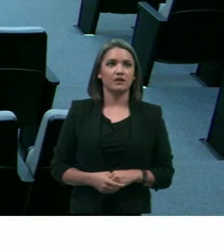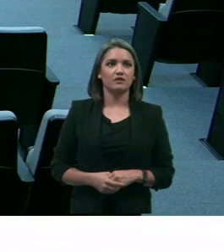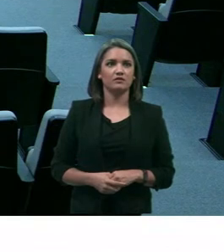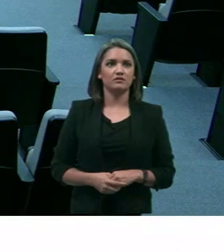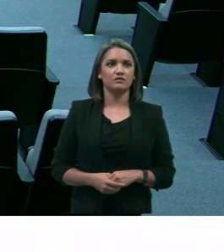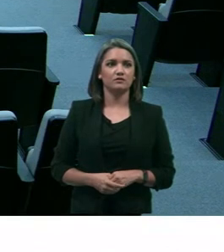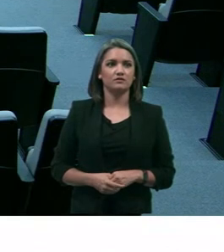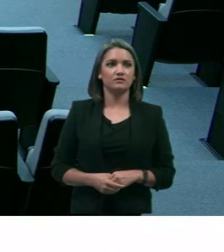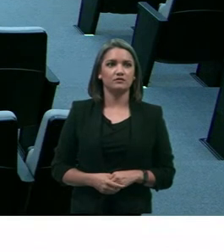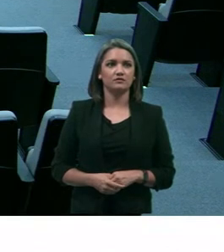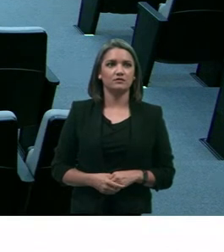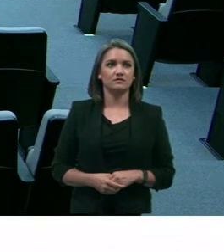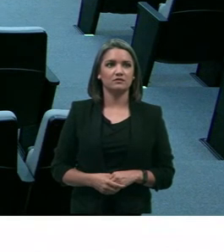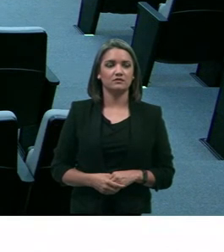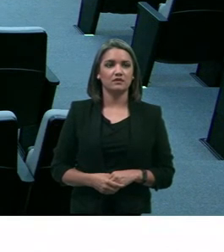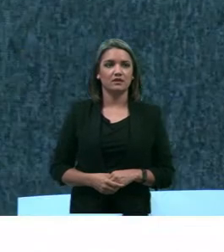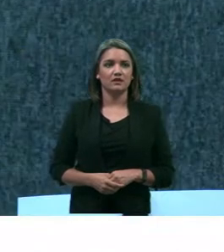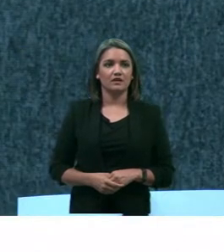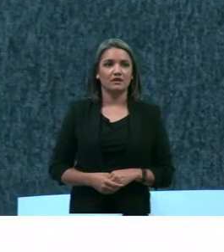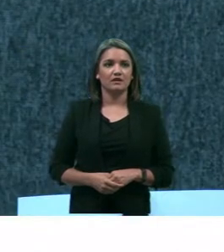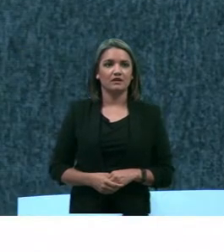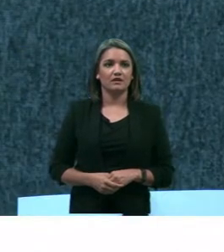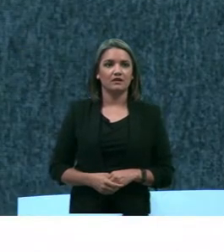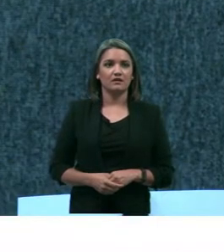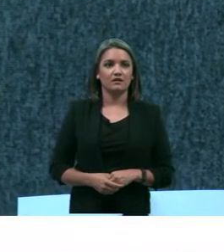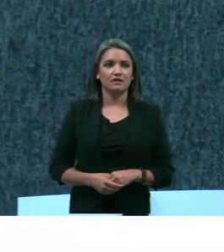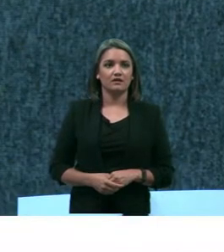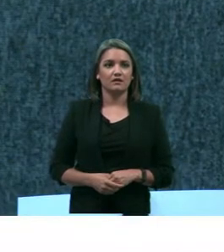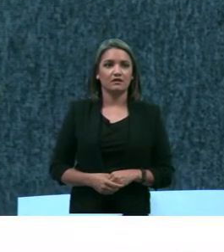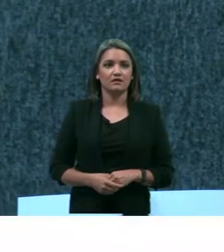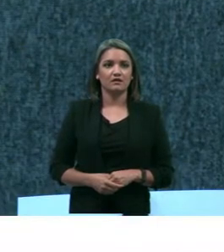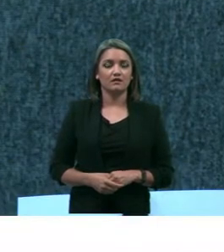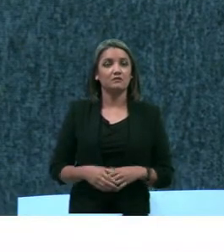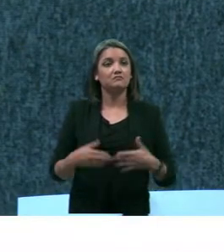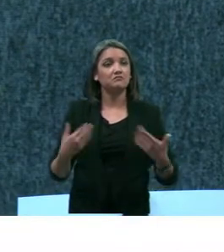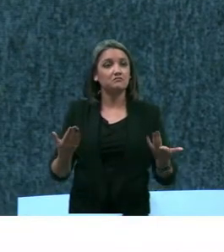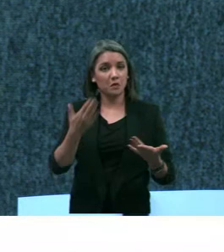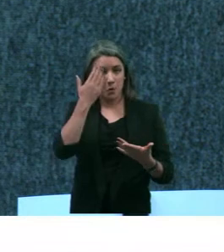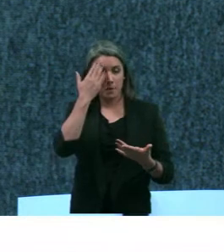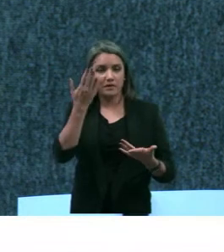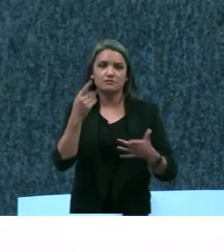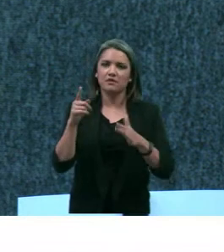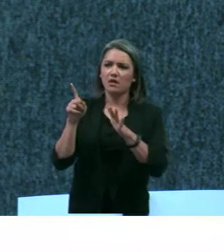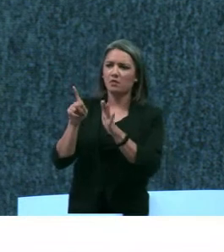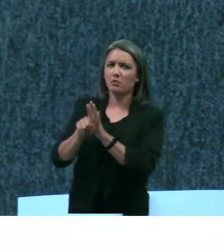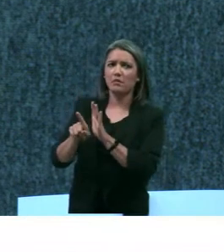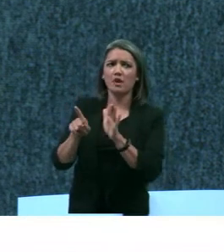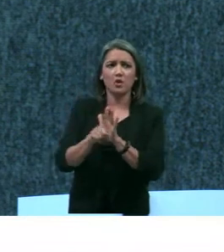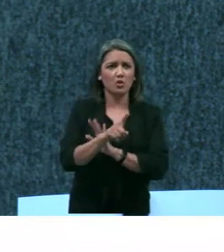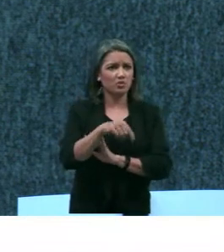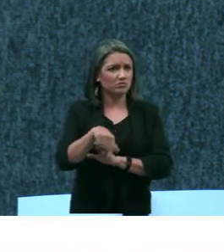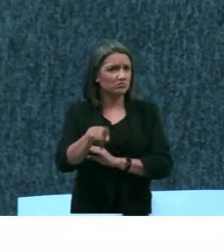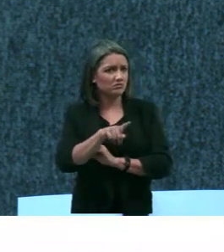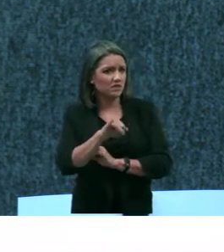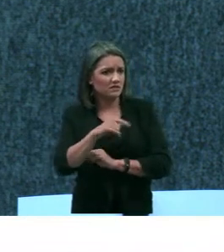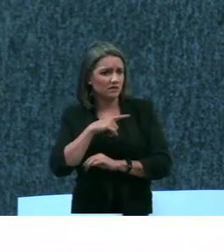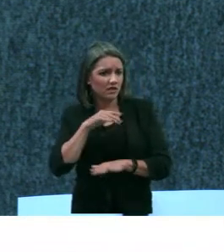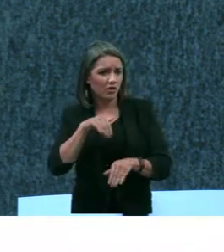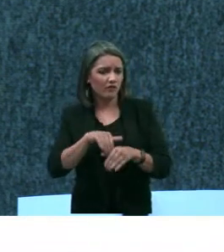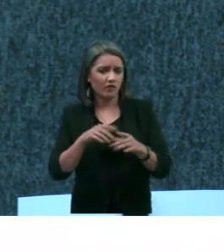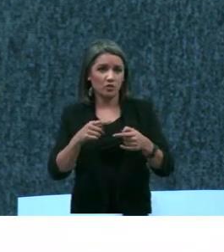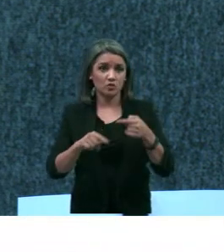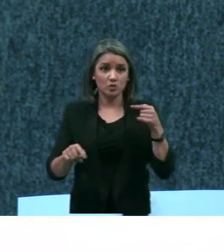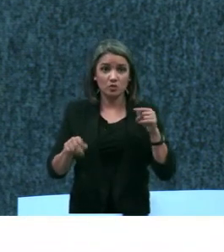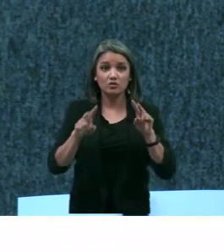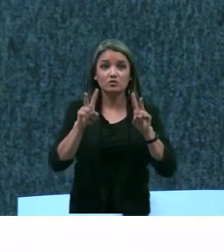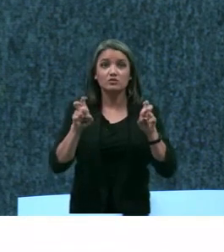Agradeço ao ministro Salomão e questiono os eminentes pares sobre eventual divergência com relação